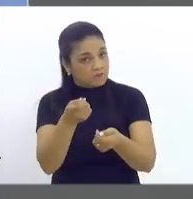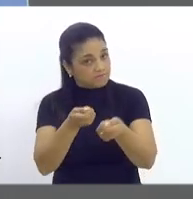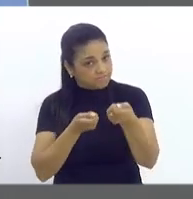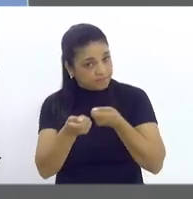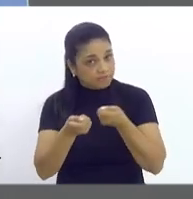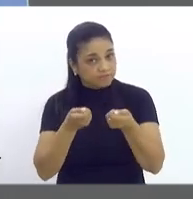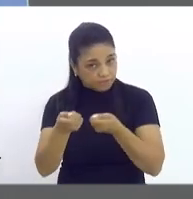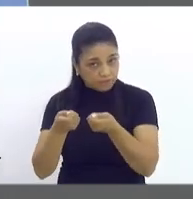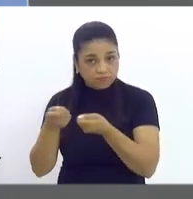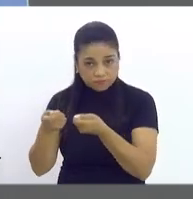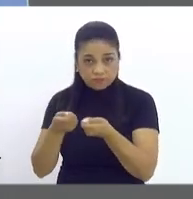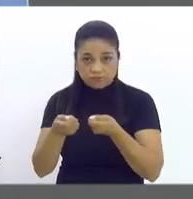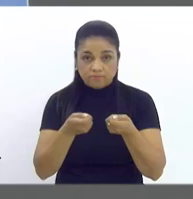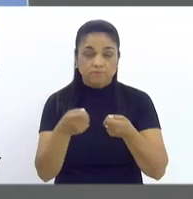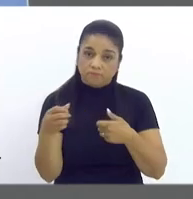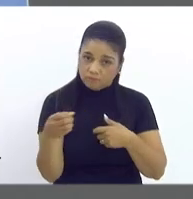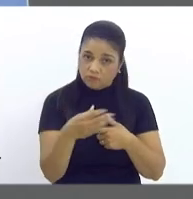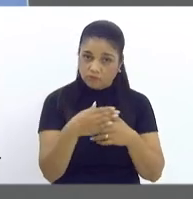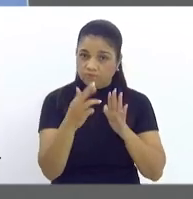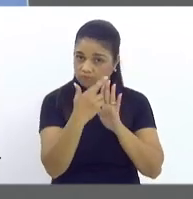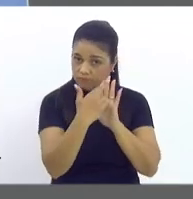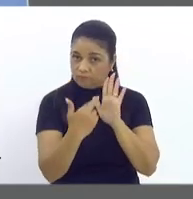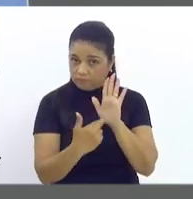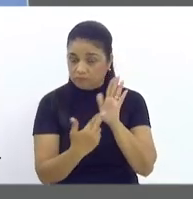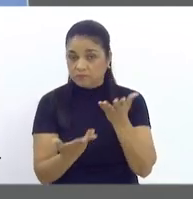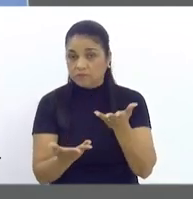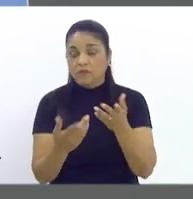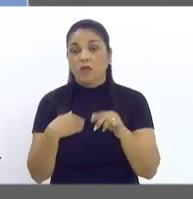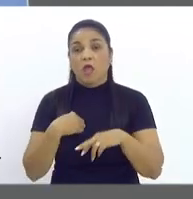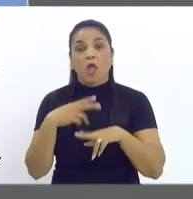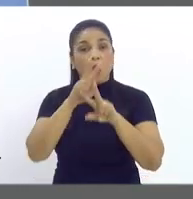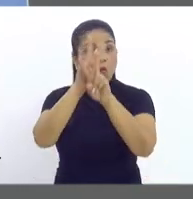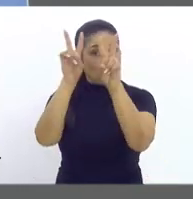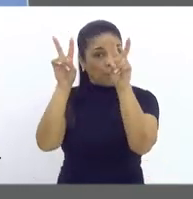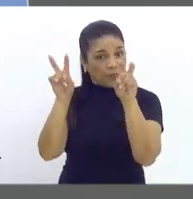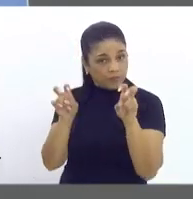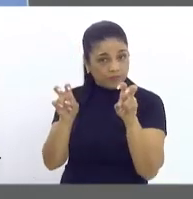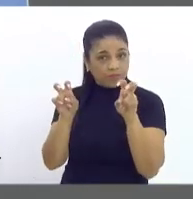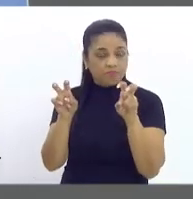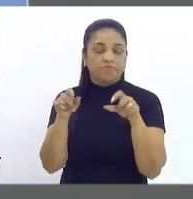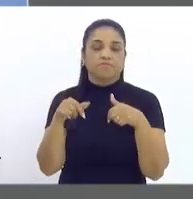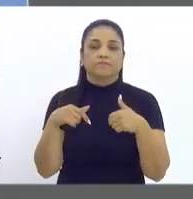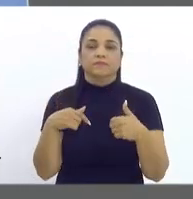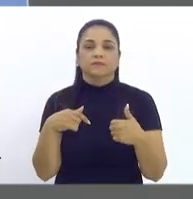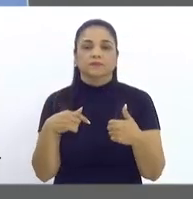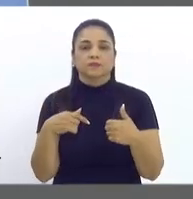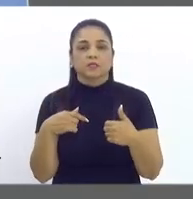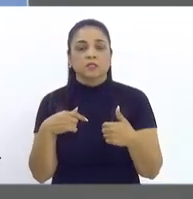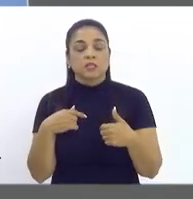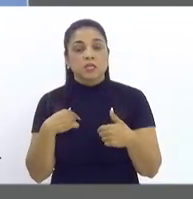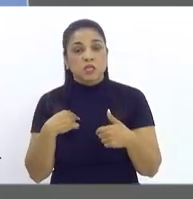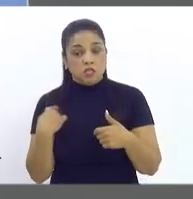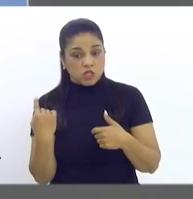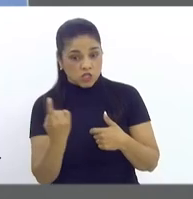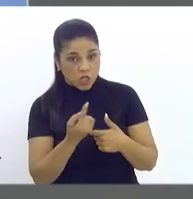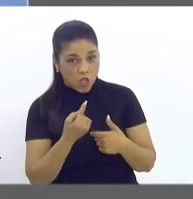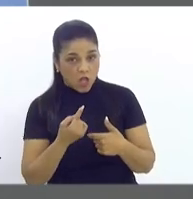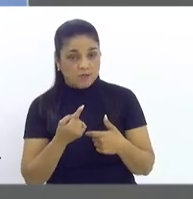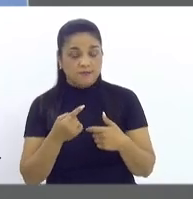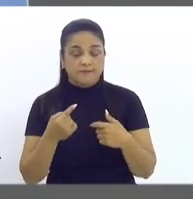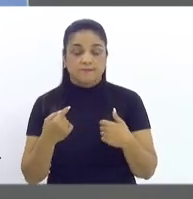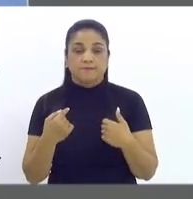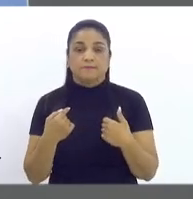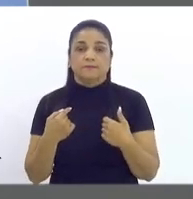E esse é um tema que não só a nossa operação, é um tema de